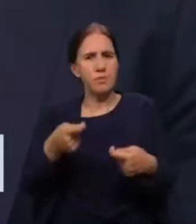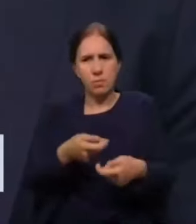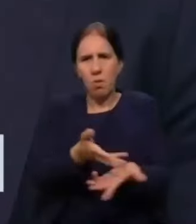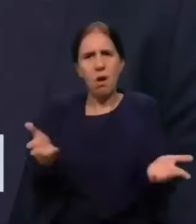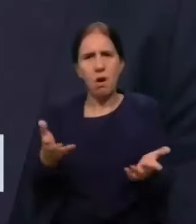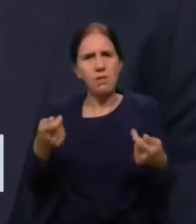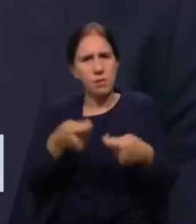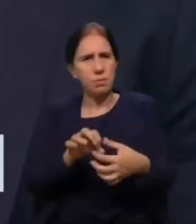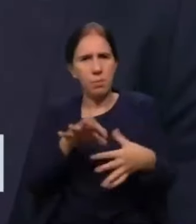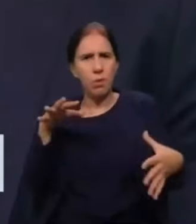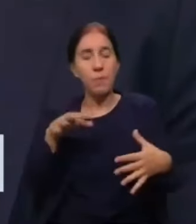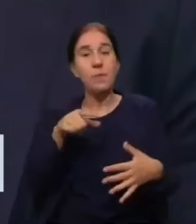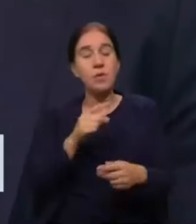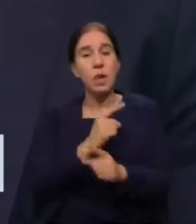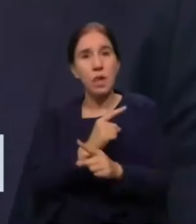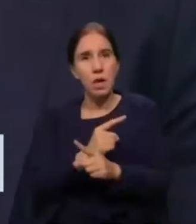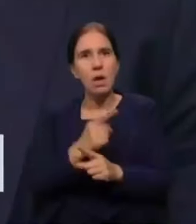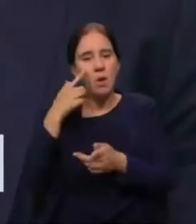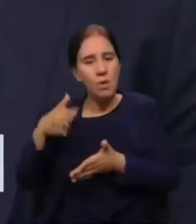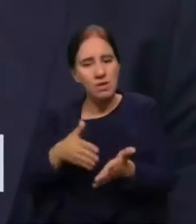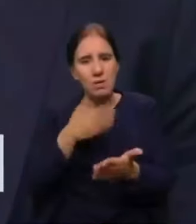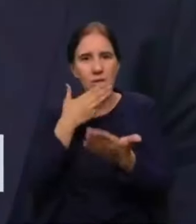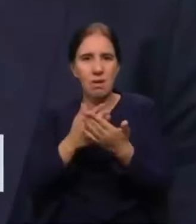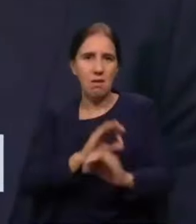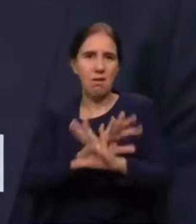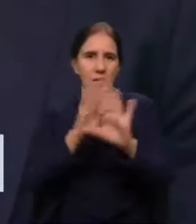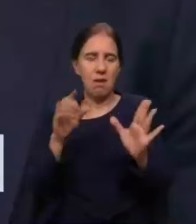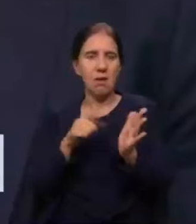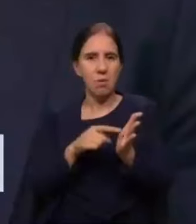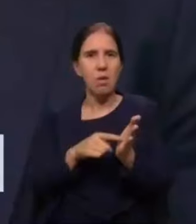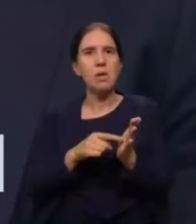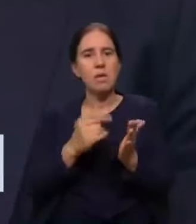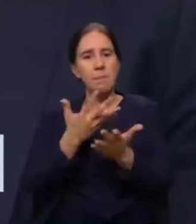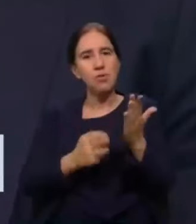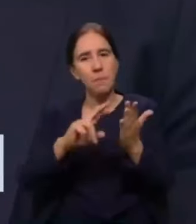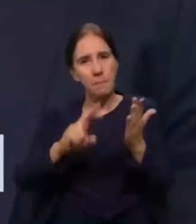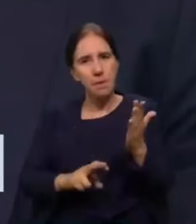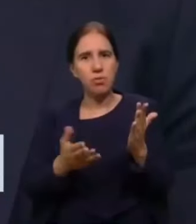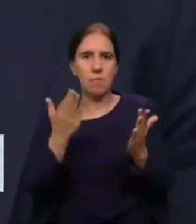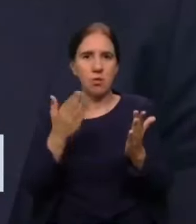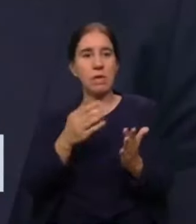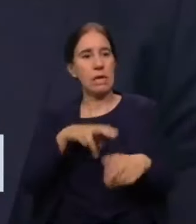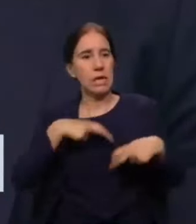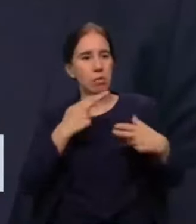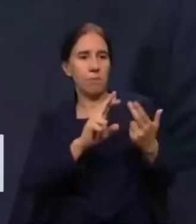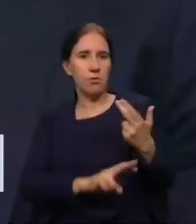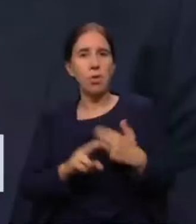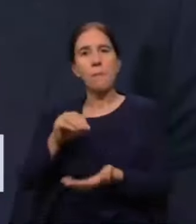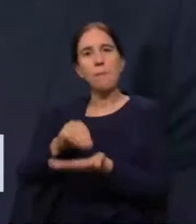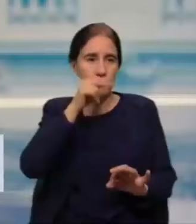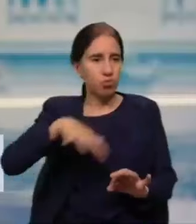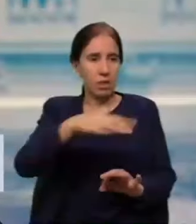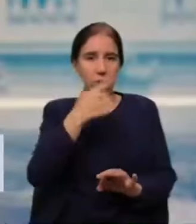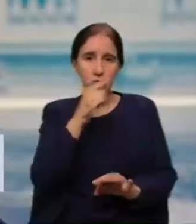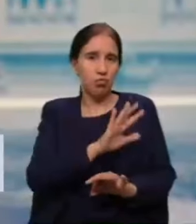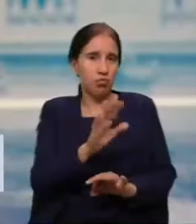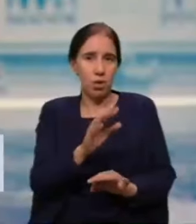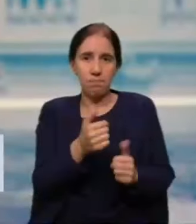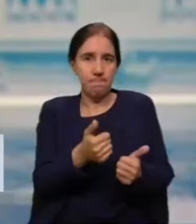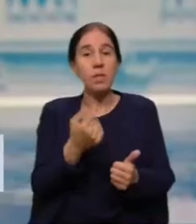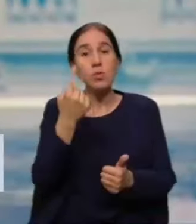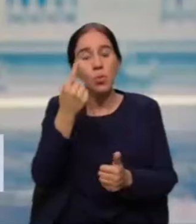não tem nada a ver com investimento, isto tem a ver com uma orientação clara de baixar ainda mais os impostos. É baixar para os ricos, para os pobres continuarem a ser. Há uma